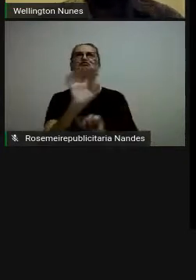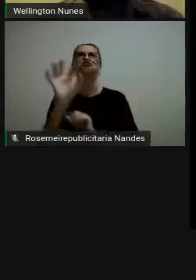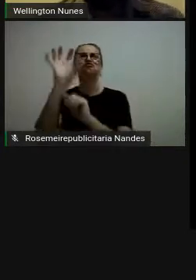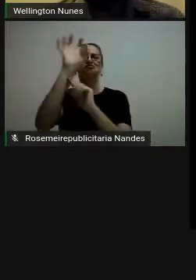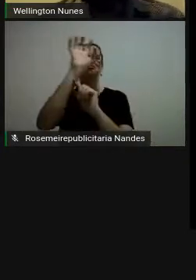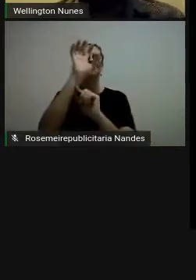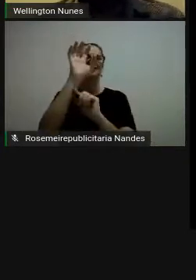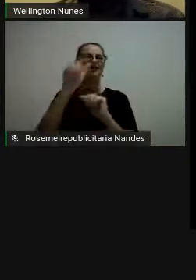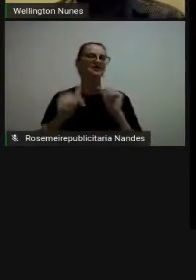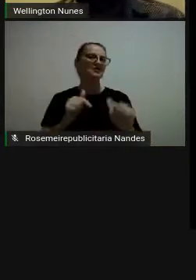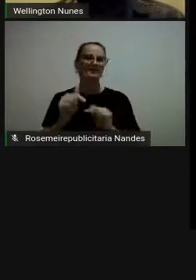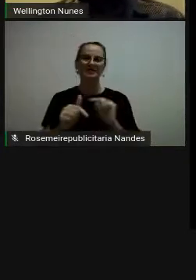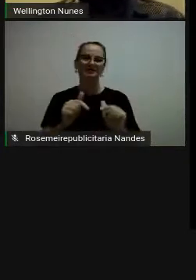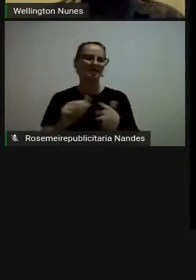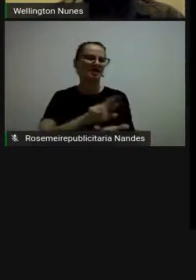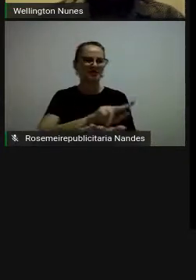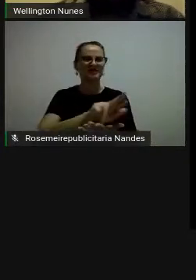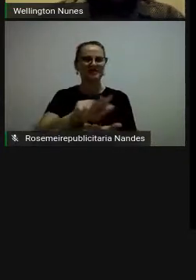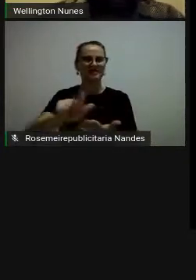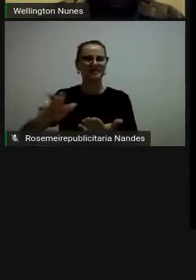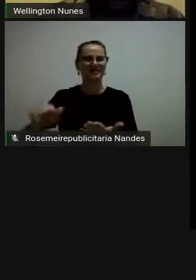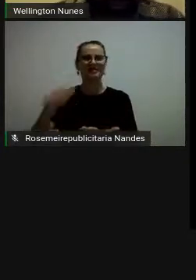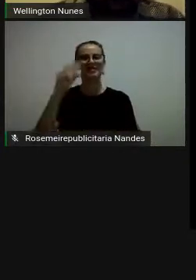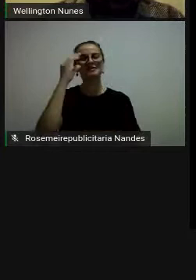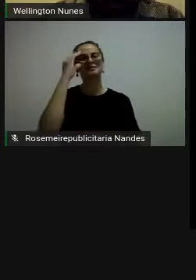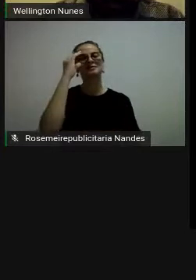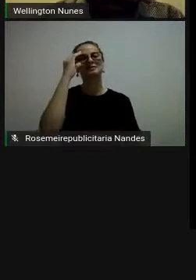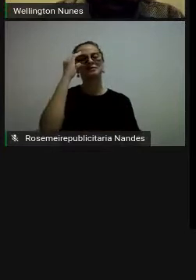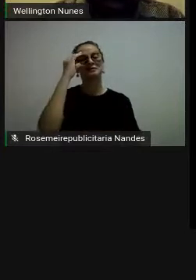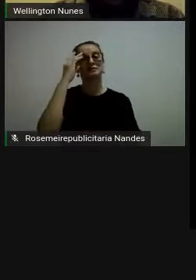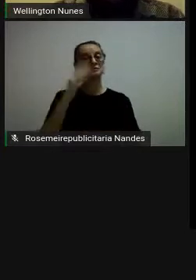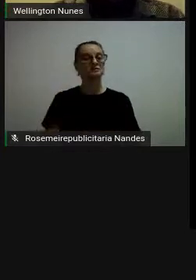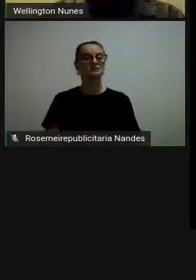Empresas privadas, não vou citar nenhuma, né, mas logicamente